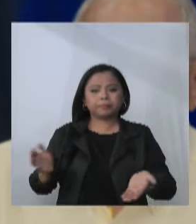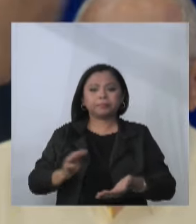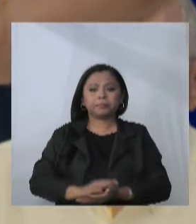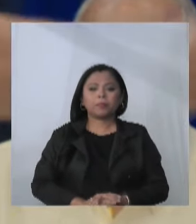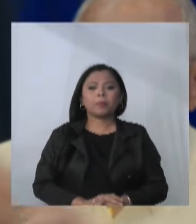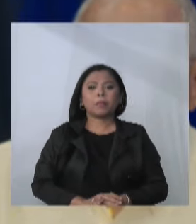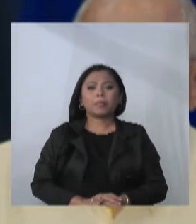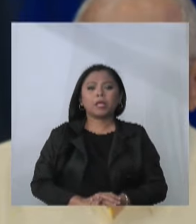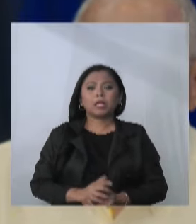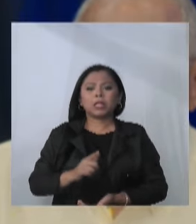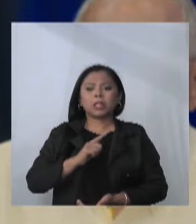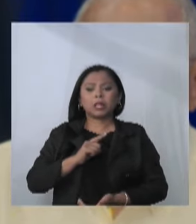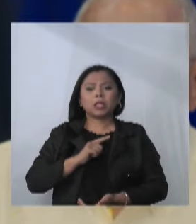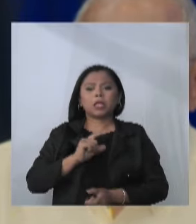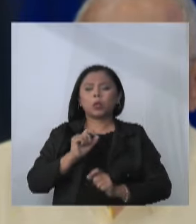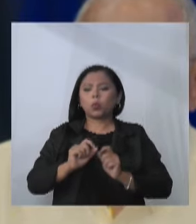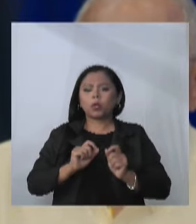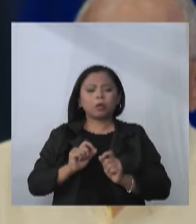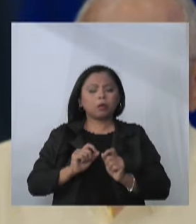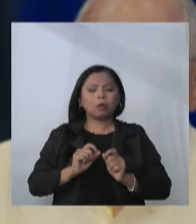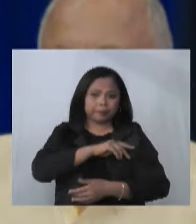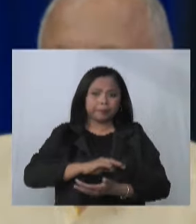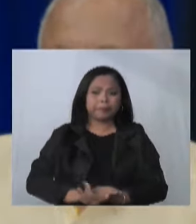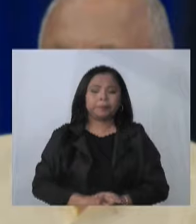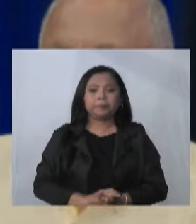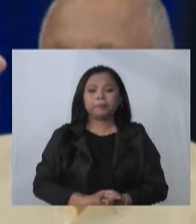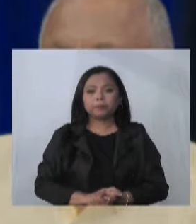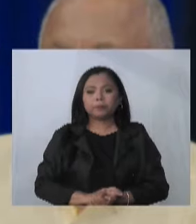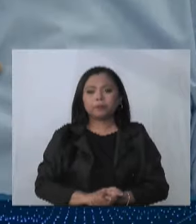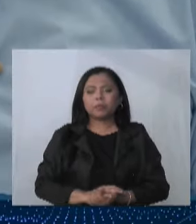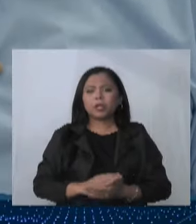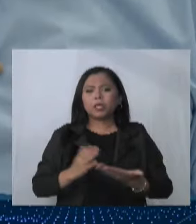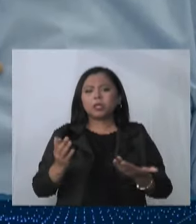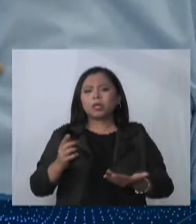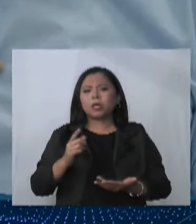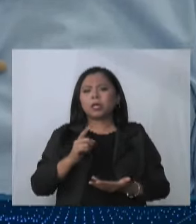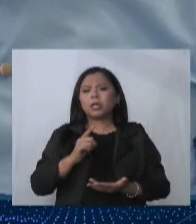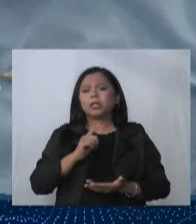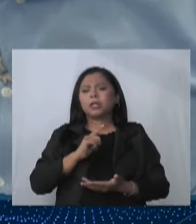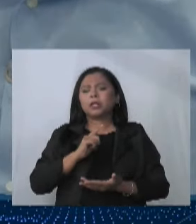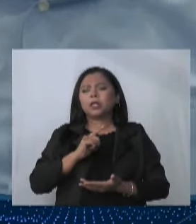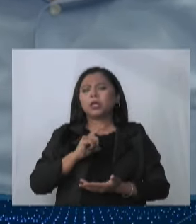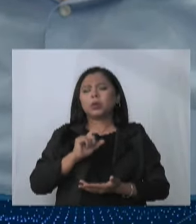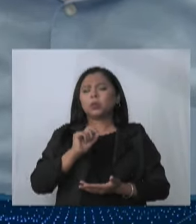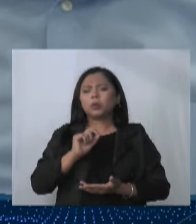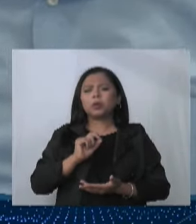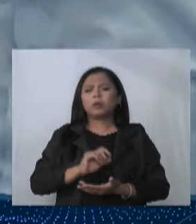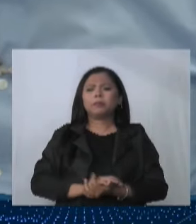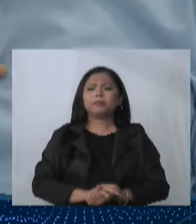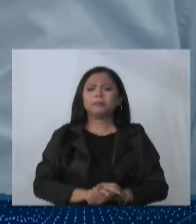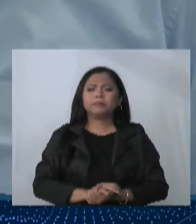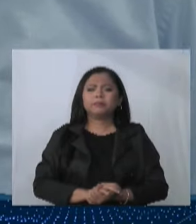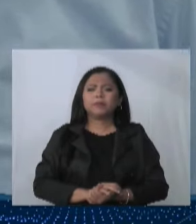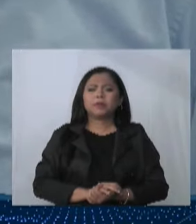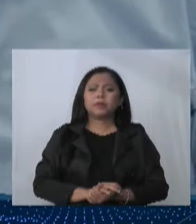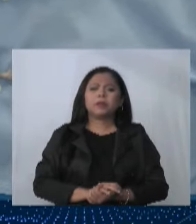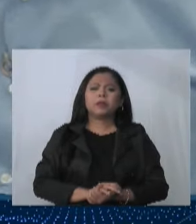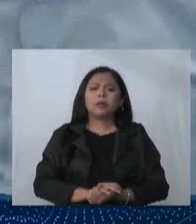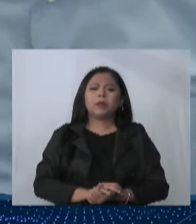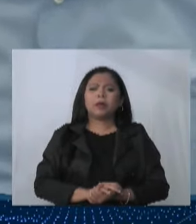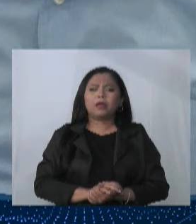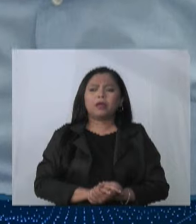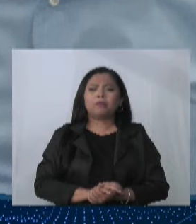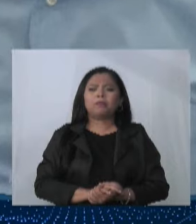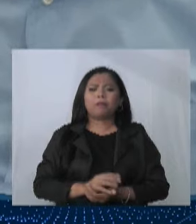há um esvaziamento completo do centro e existe uma falsa polarização entre você